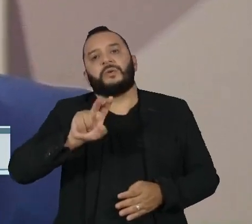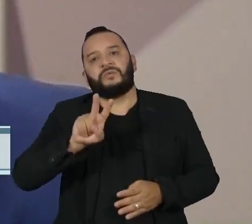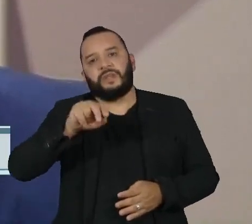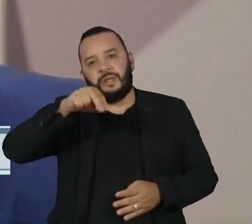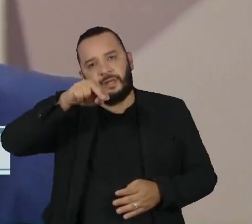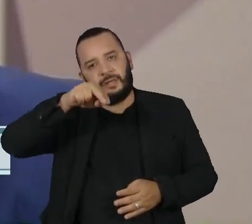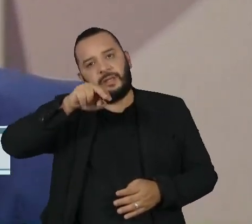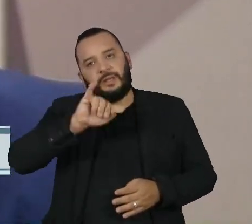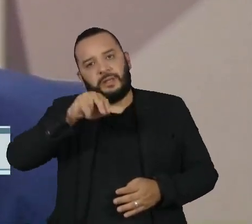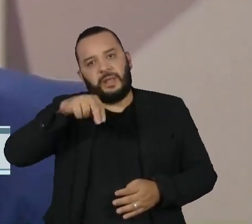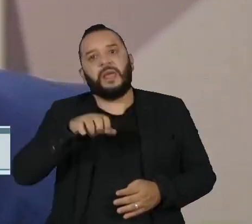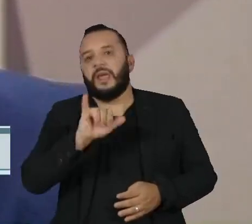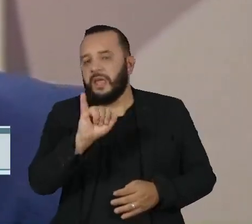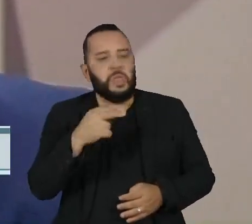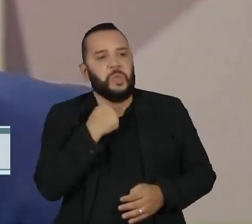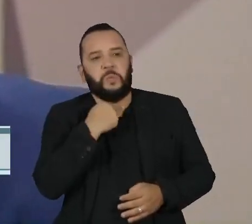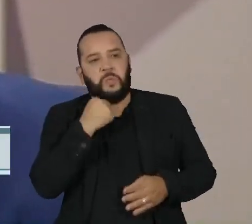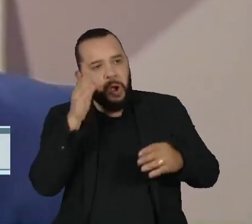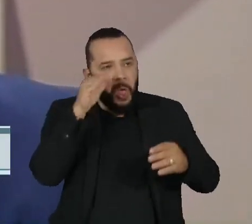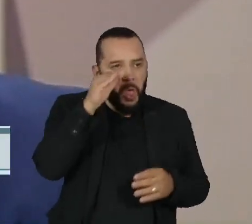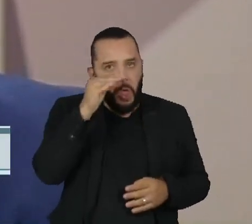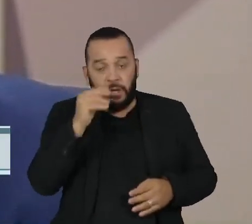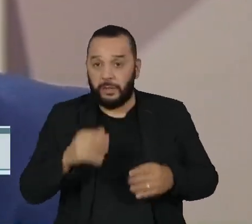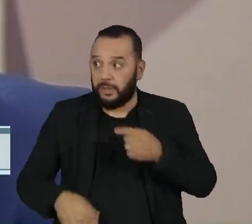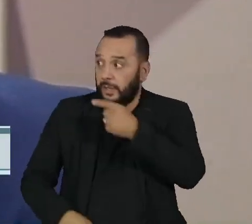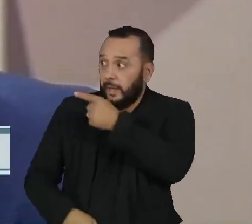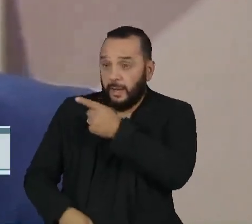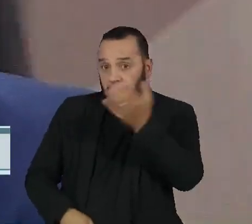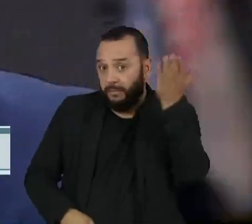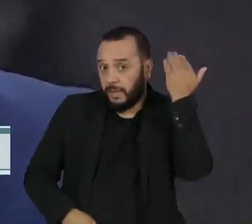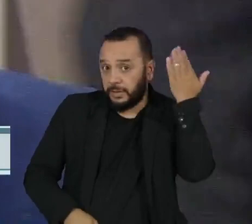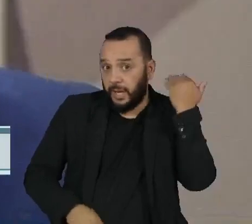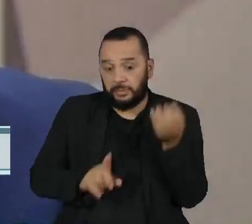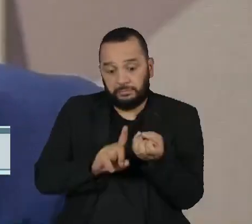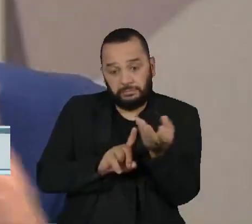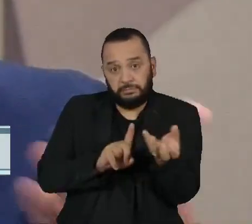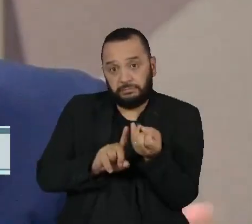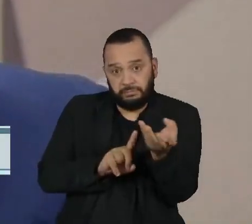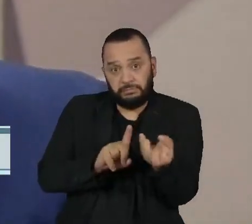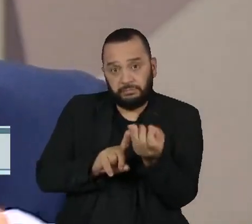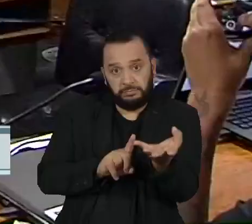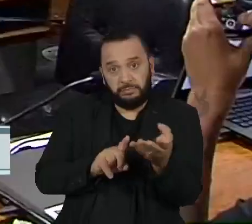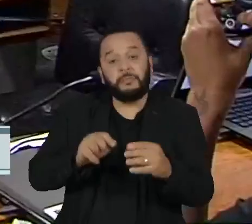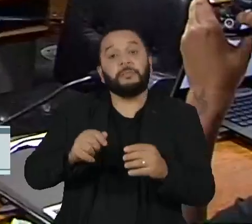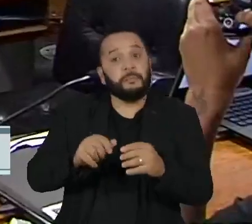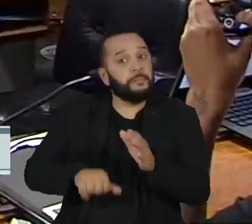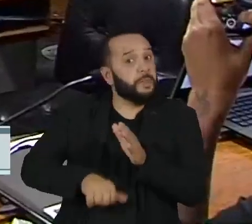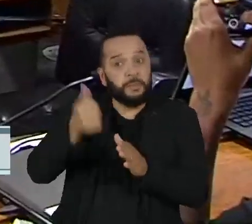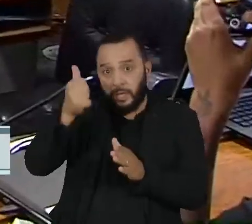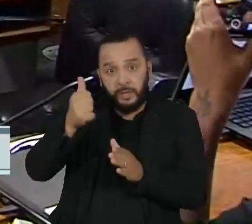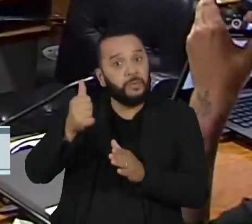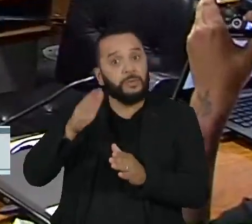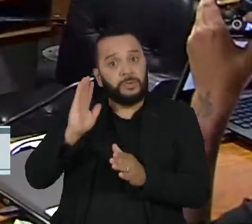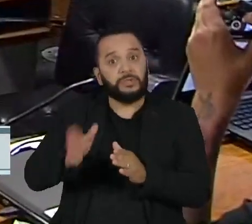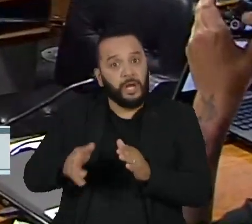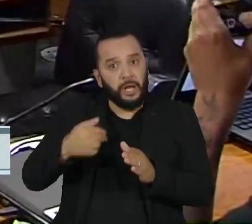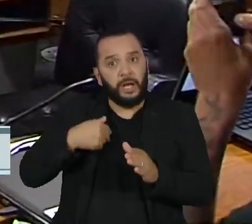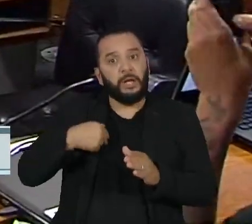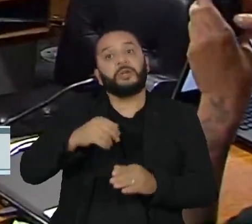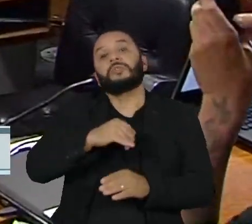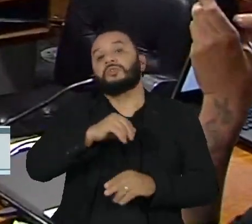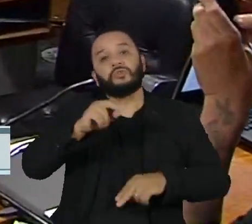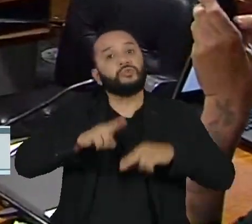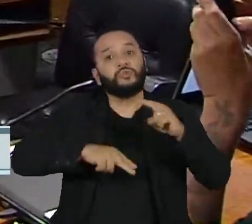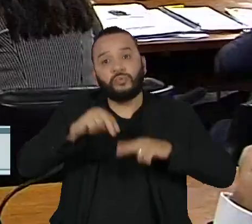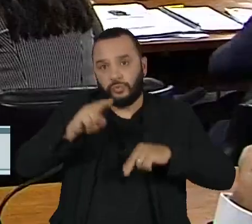silvinei Vasques foi a primeira testemunha ouvida pela cpmi ainda em junho os parlamentares aprovaram